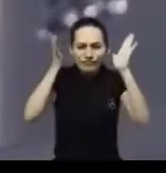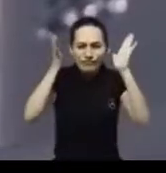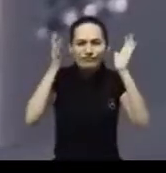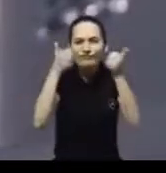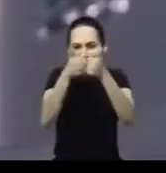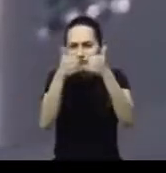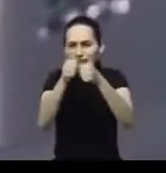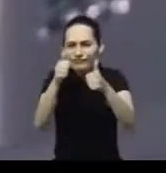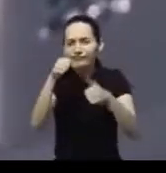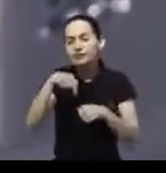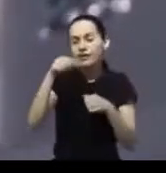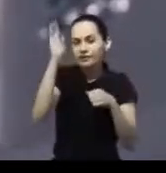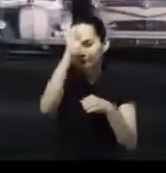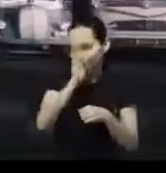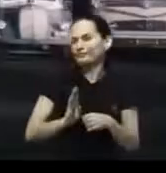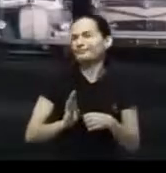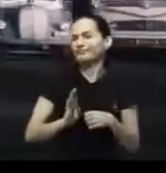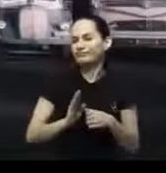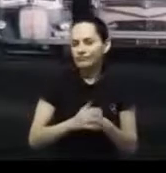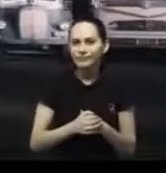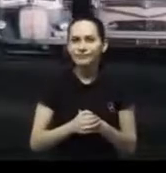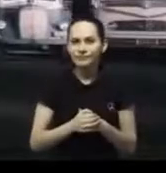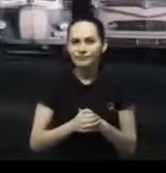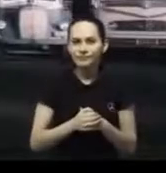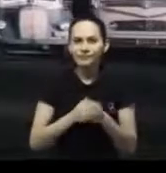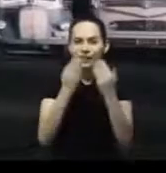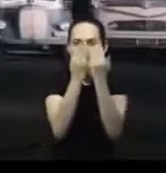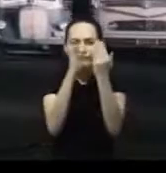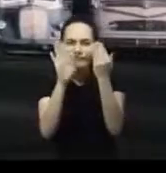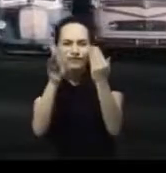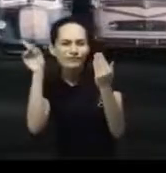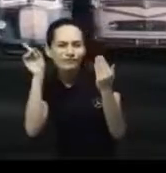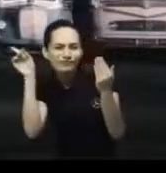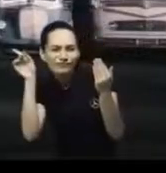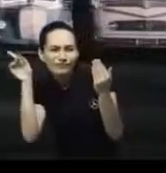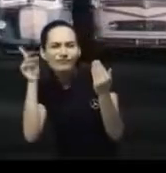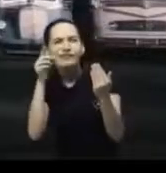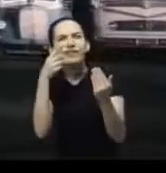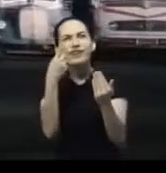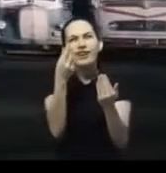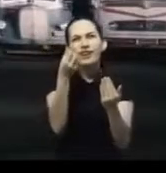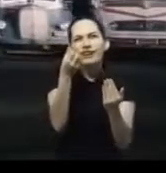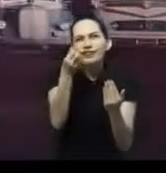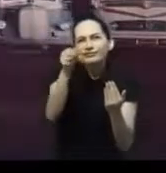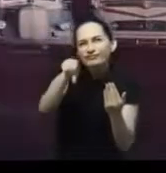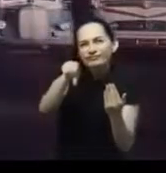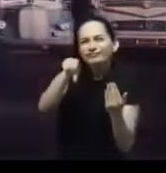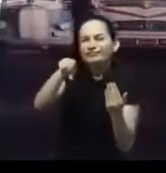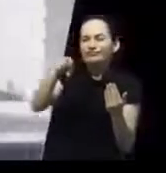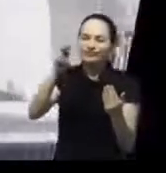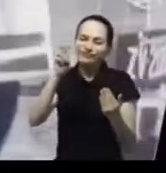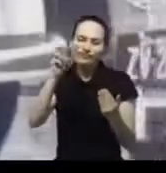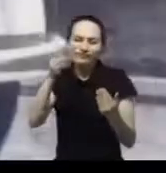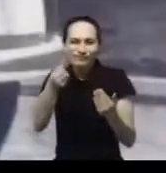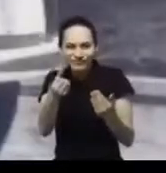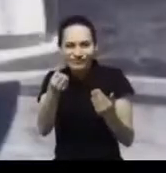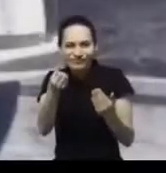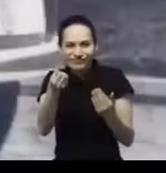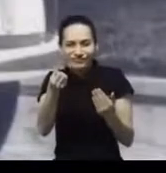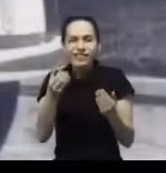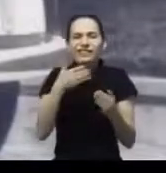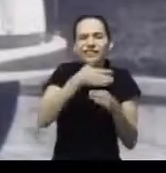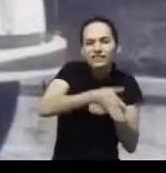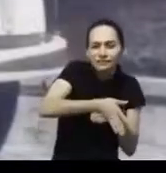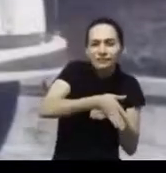desse país por aquele portão em 1956 saía o primeiro